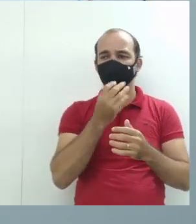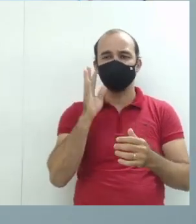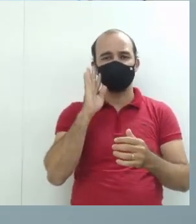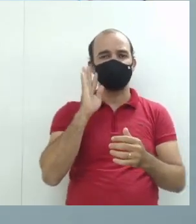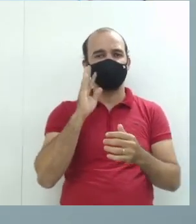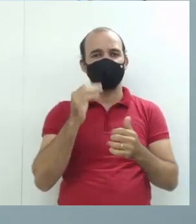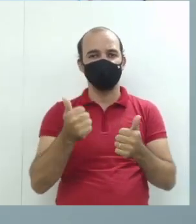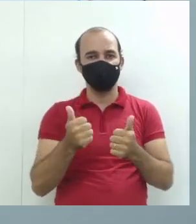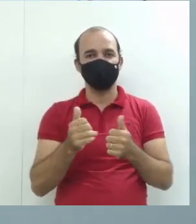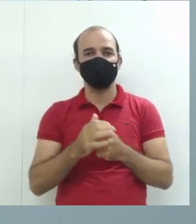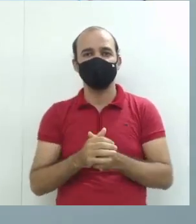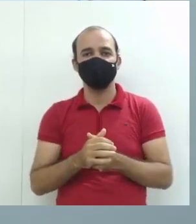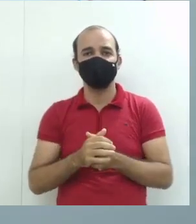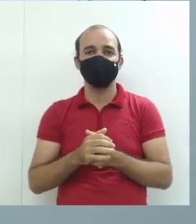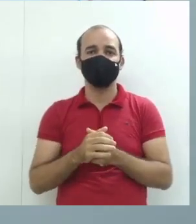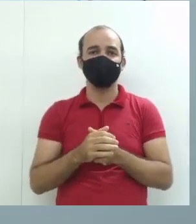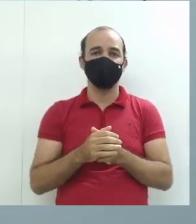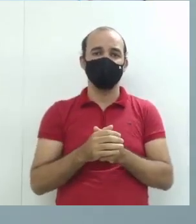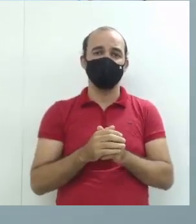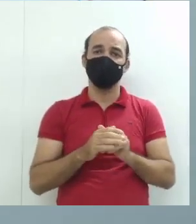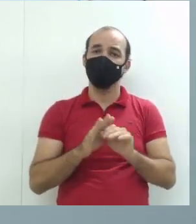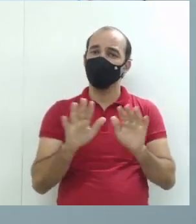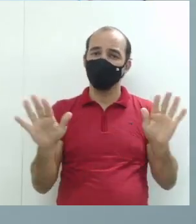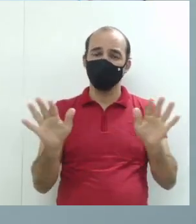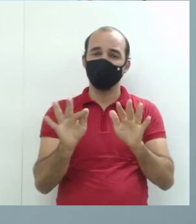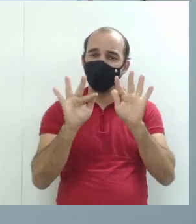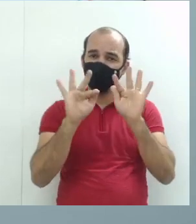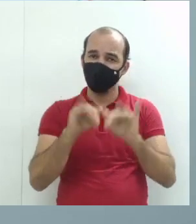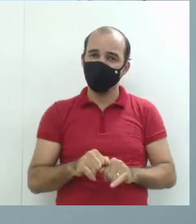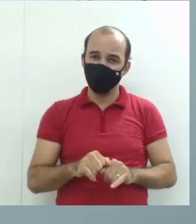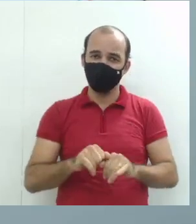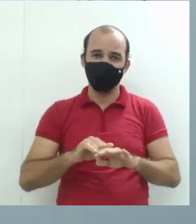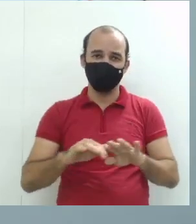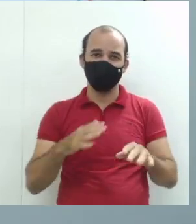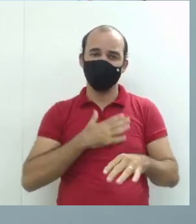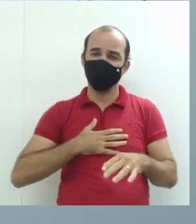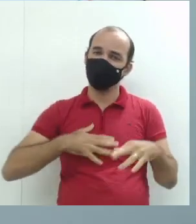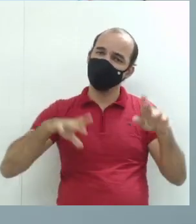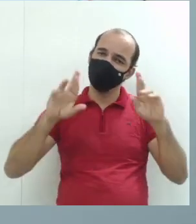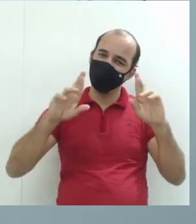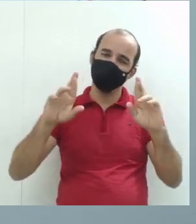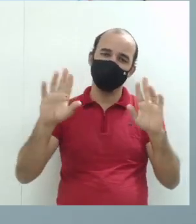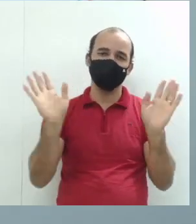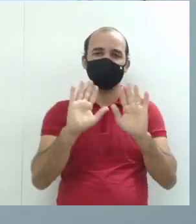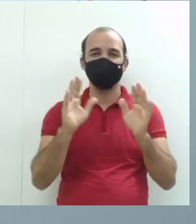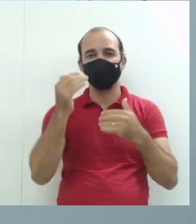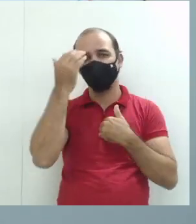legal, tá certo? Então, por hoje a gente fica por aqui. Espero que vocês tenham gostado.